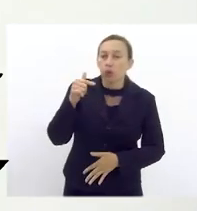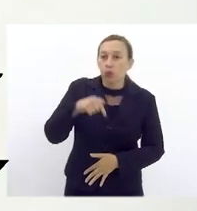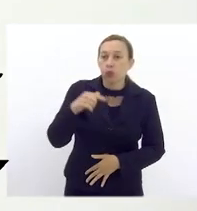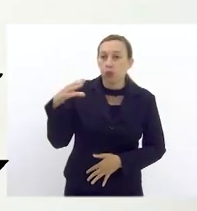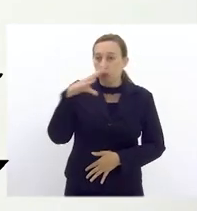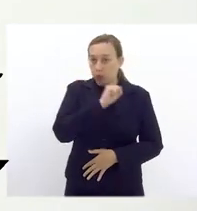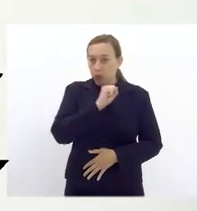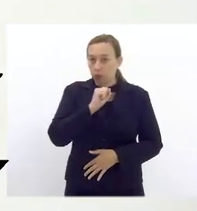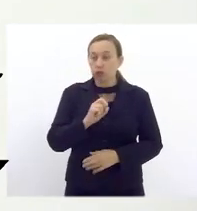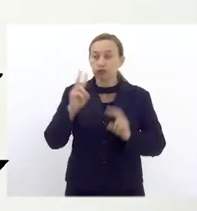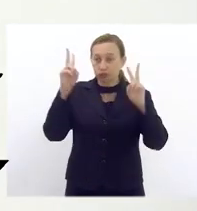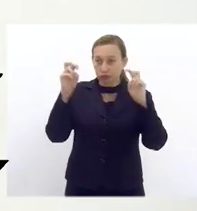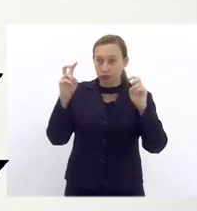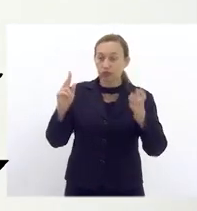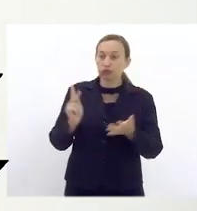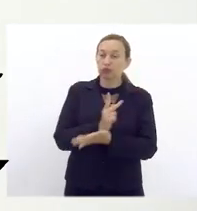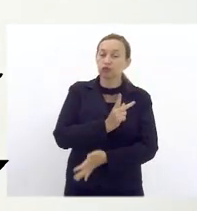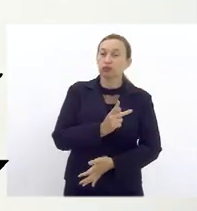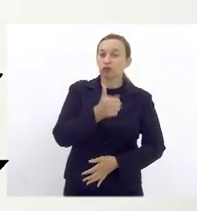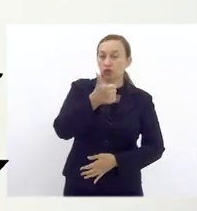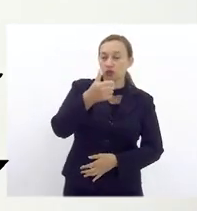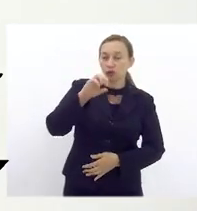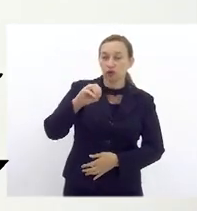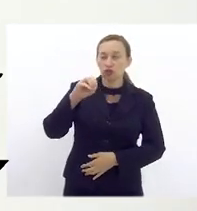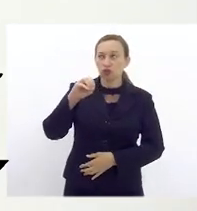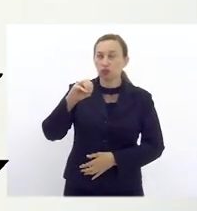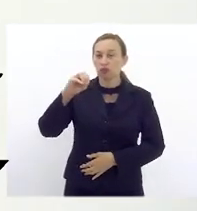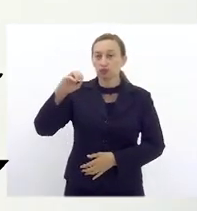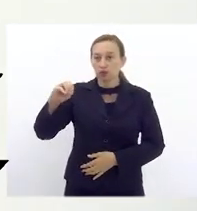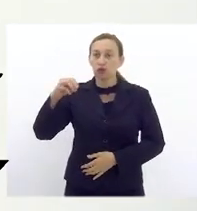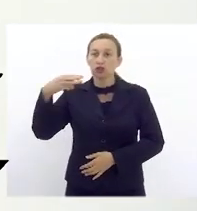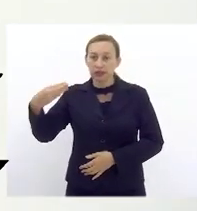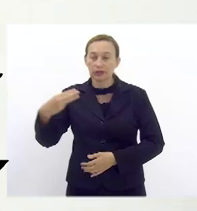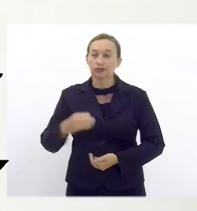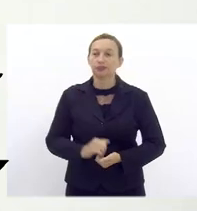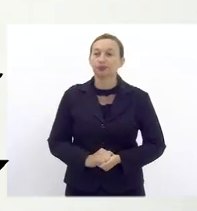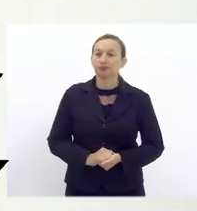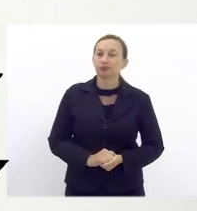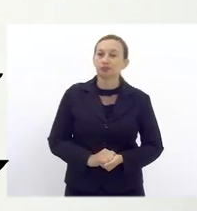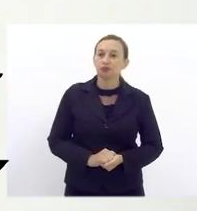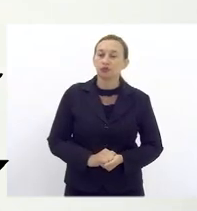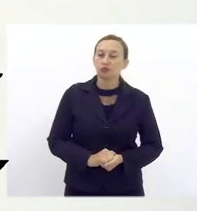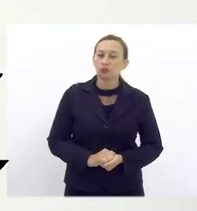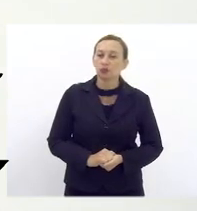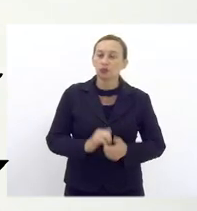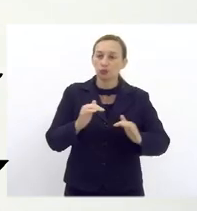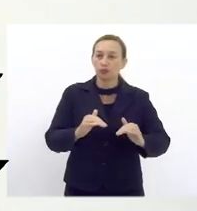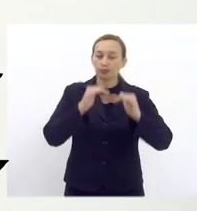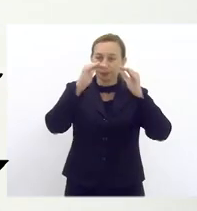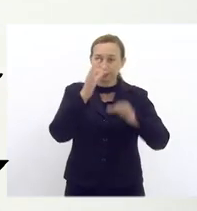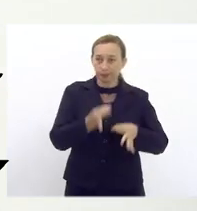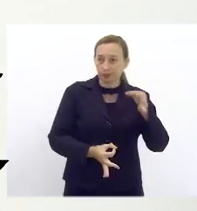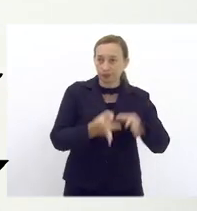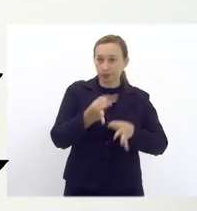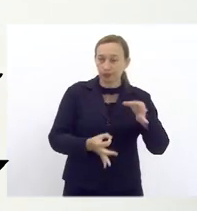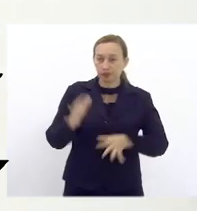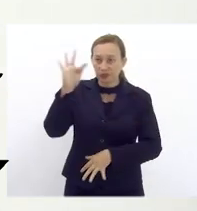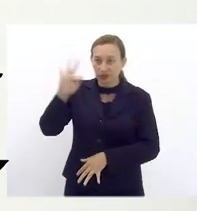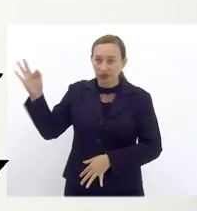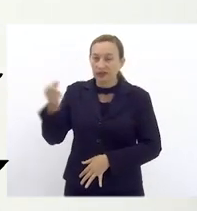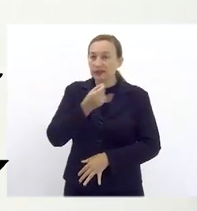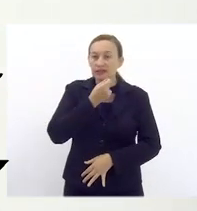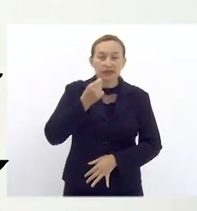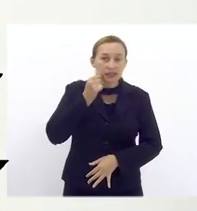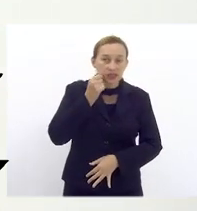é um caso emblemático que aconteceu em 2003 o Supremo Tribunal Federal confirmou em setembro